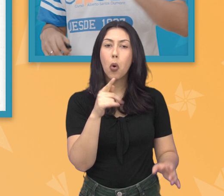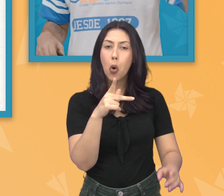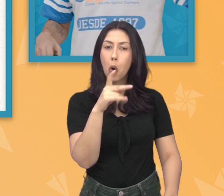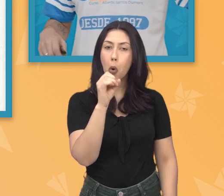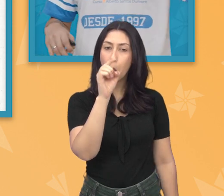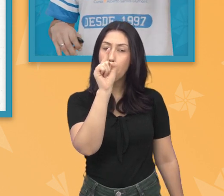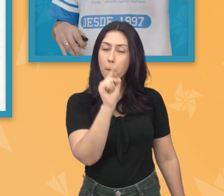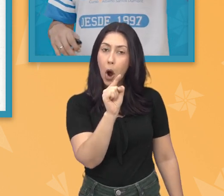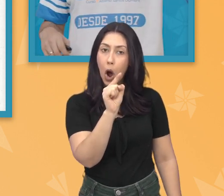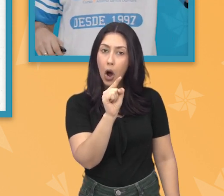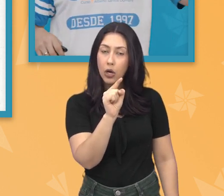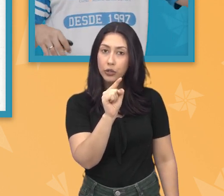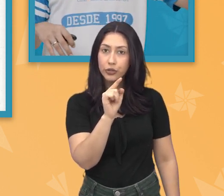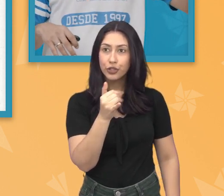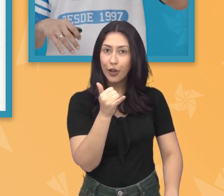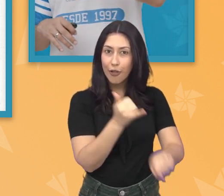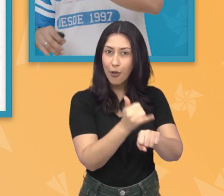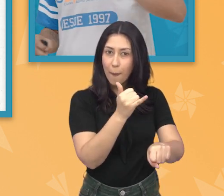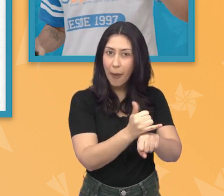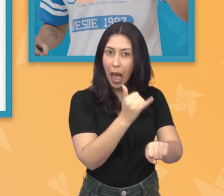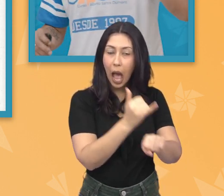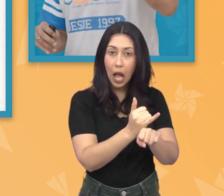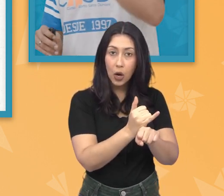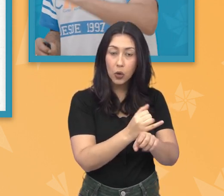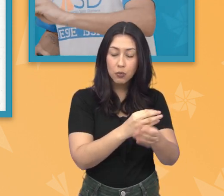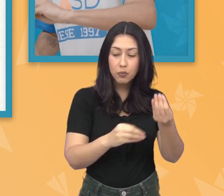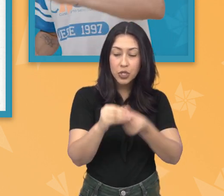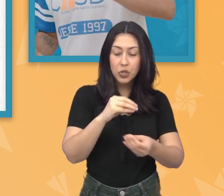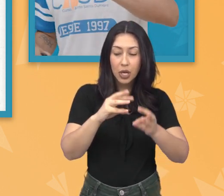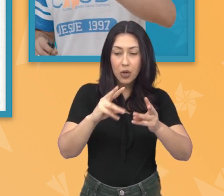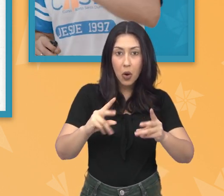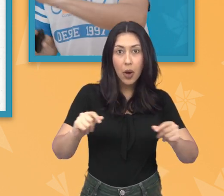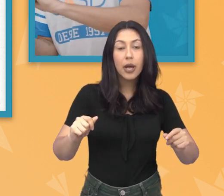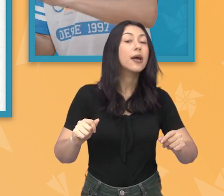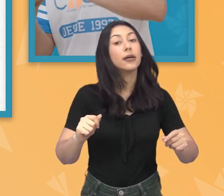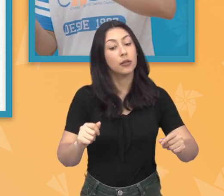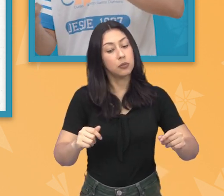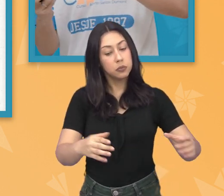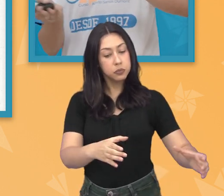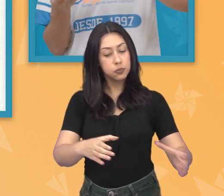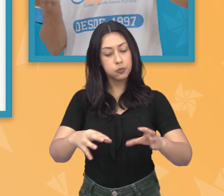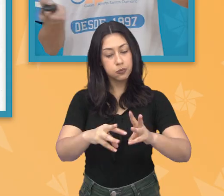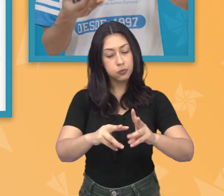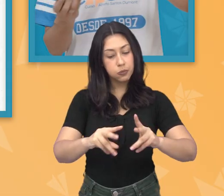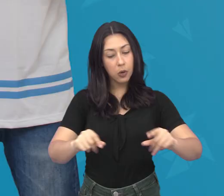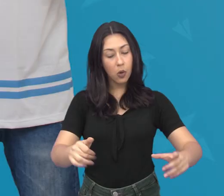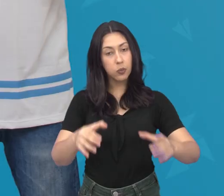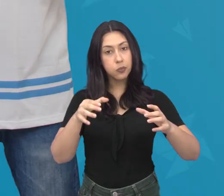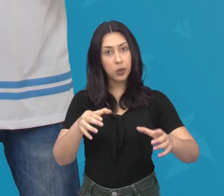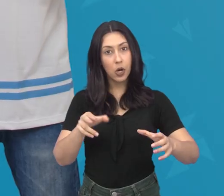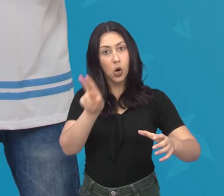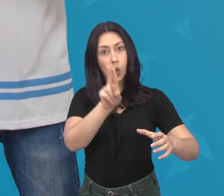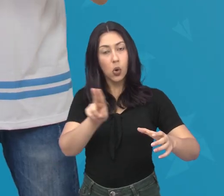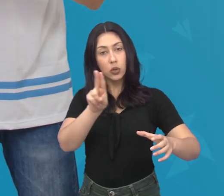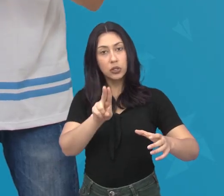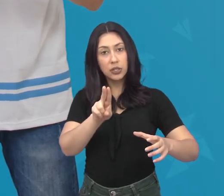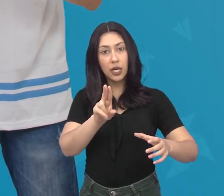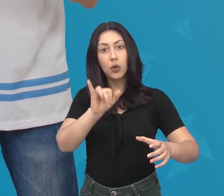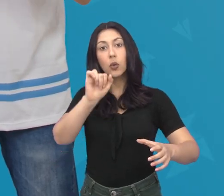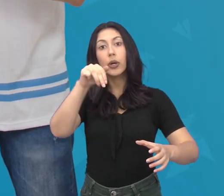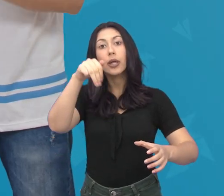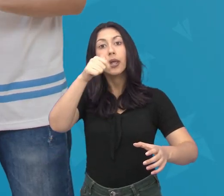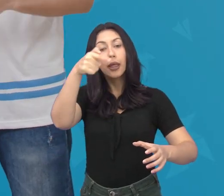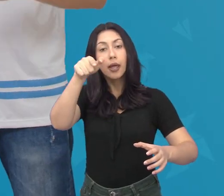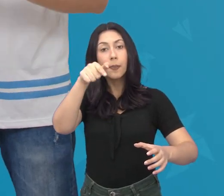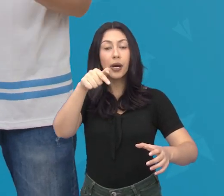gente quer extrair esse pó de ferro por algum motivo, então você aproxima um ímã ali, ele vai atrair somente essa parte que é atraída pelo